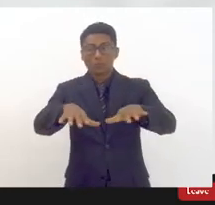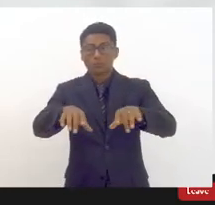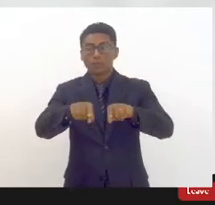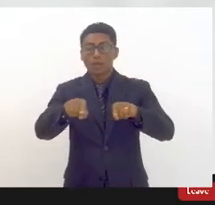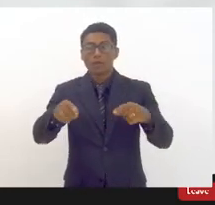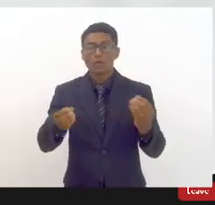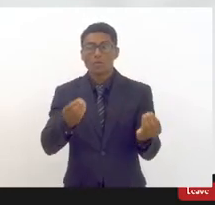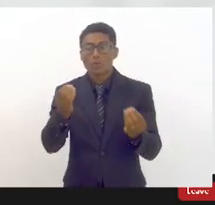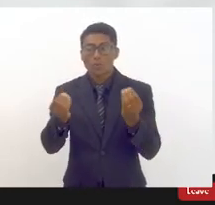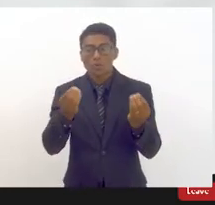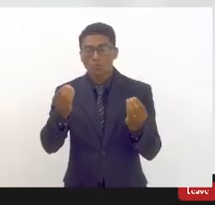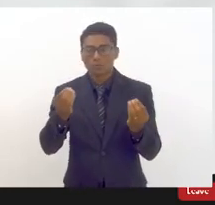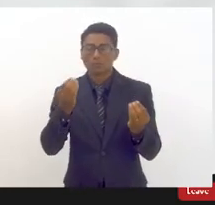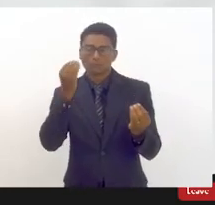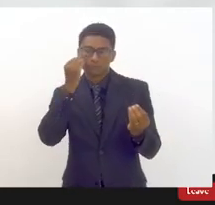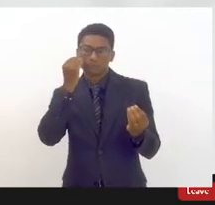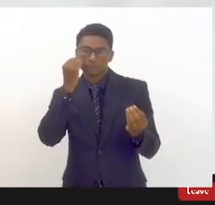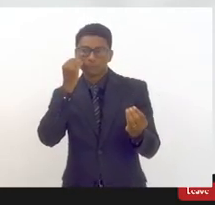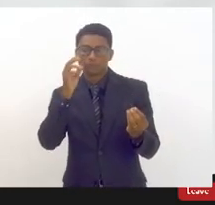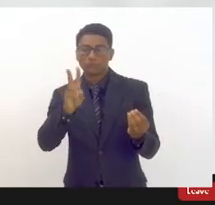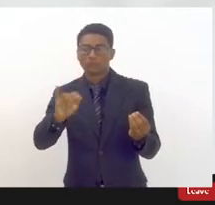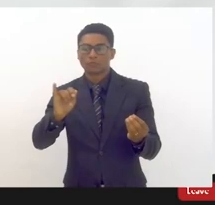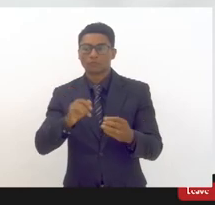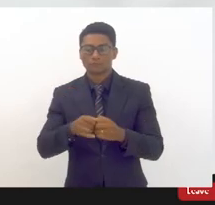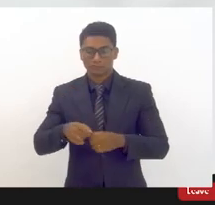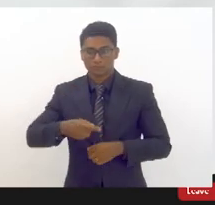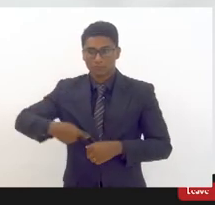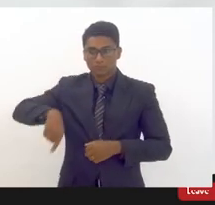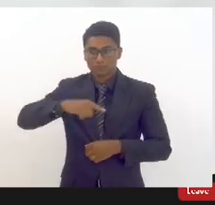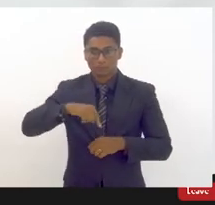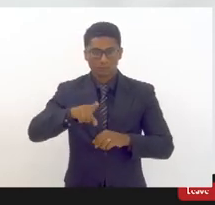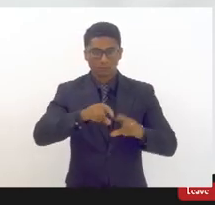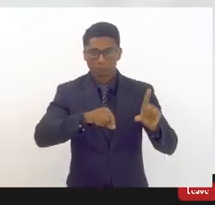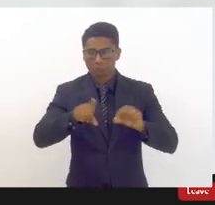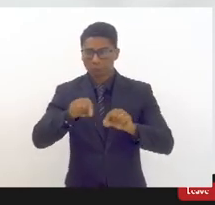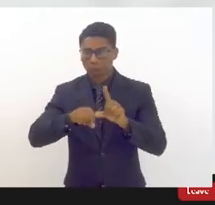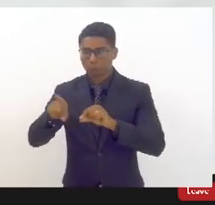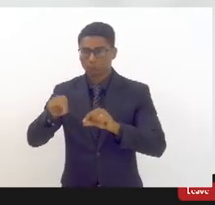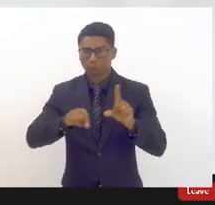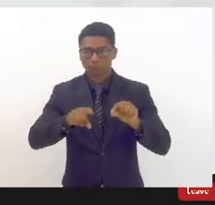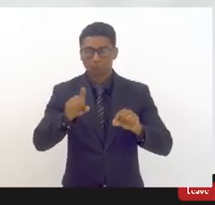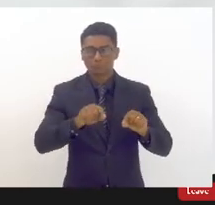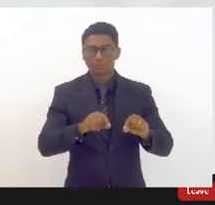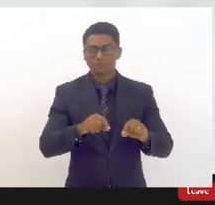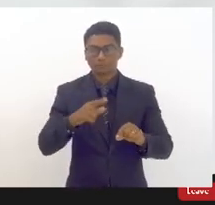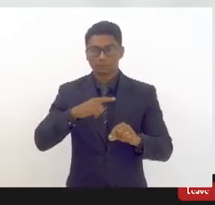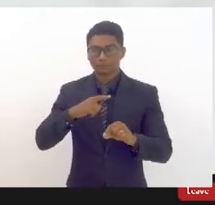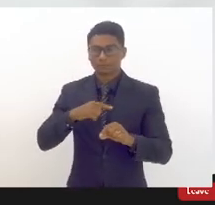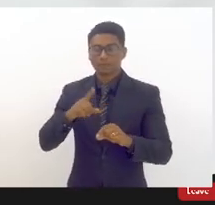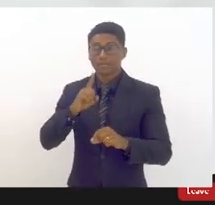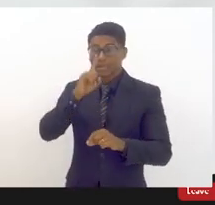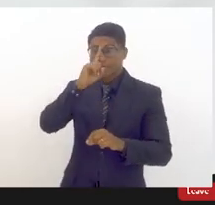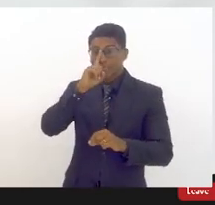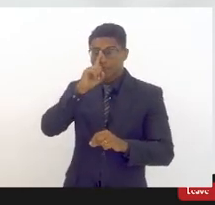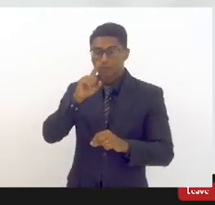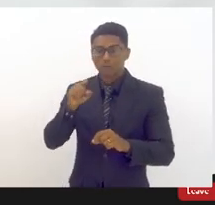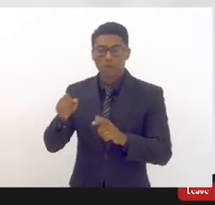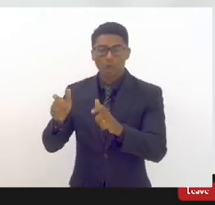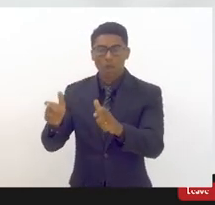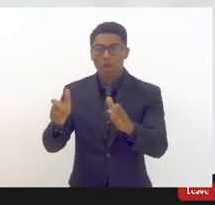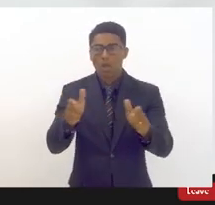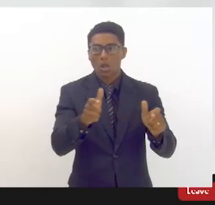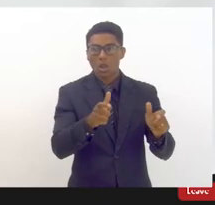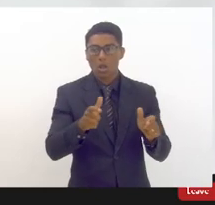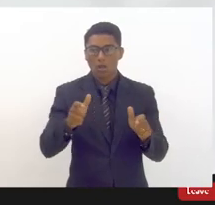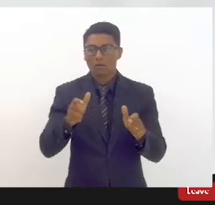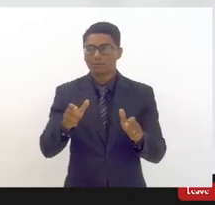Então, a gente fez uma seleção via a classificação de risco do SENAGE, né, do Cadastro Nacional de Gerenciamento de Risco de Desastre, do